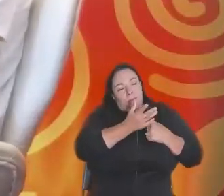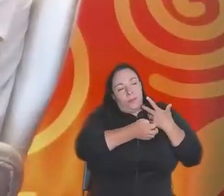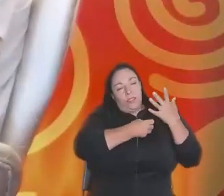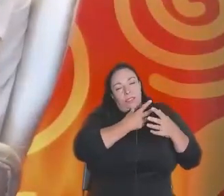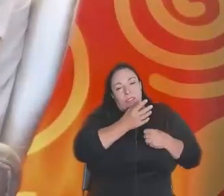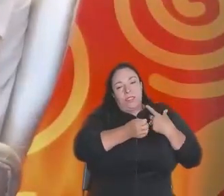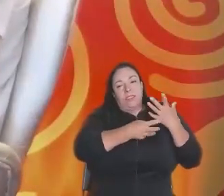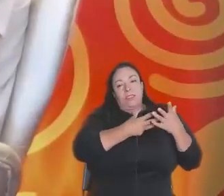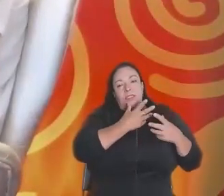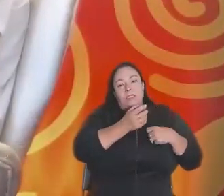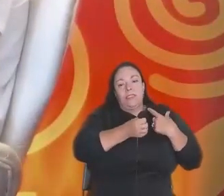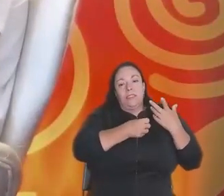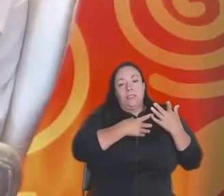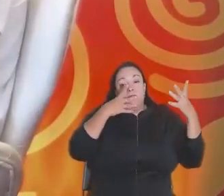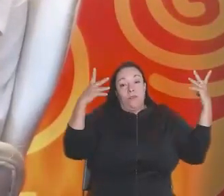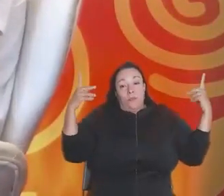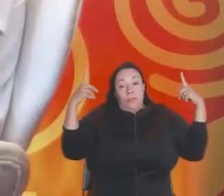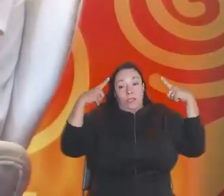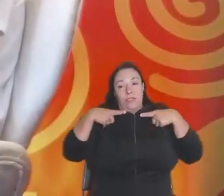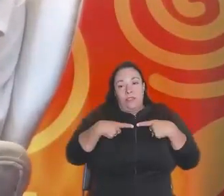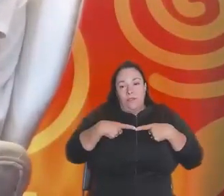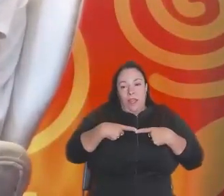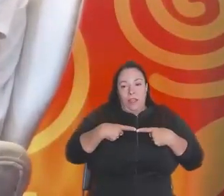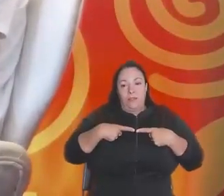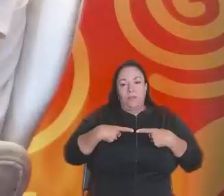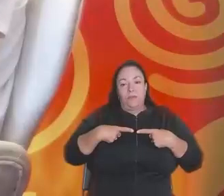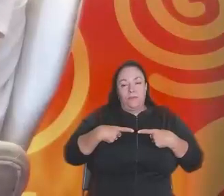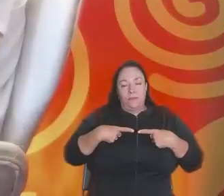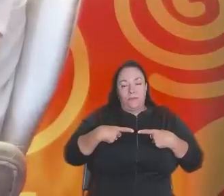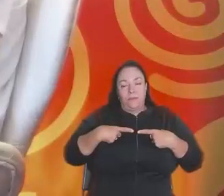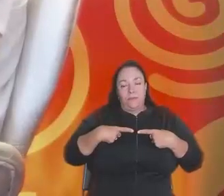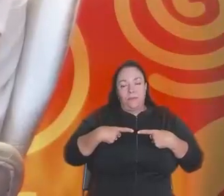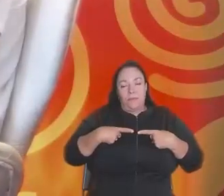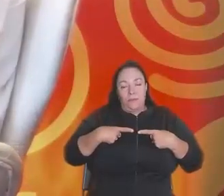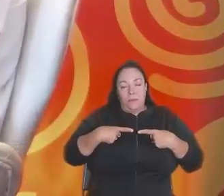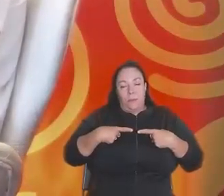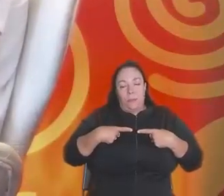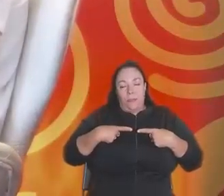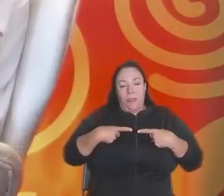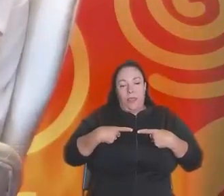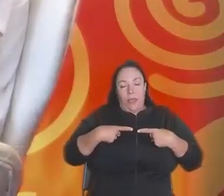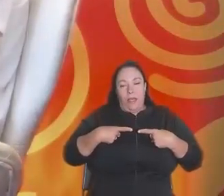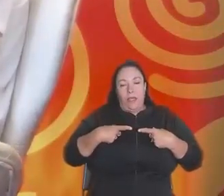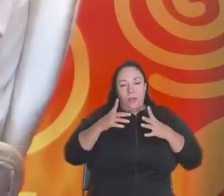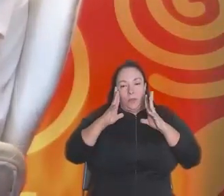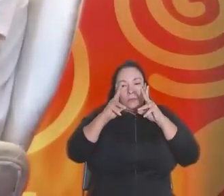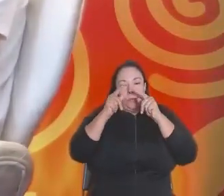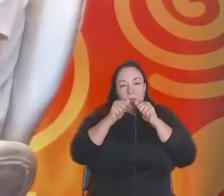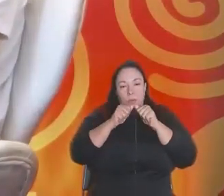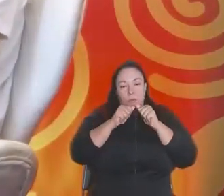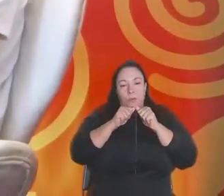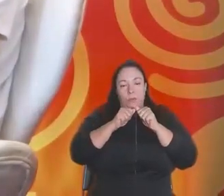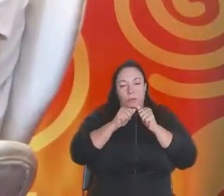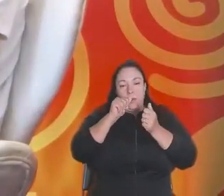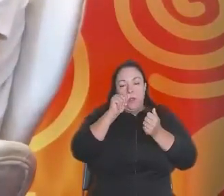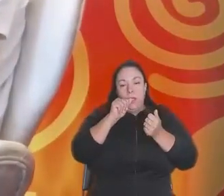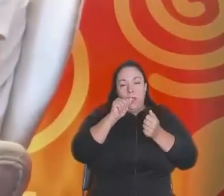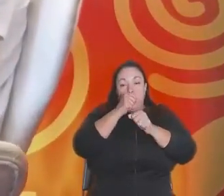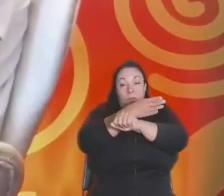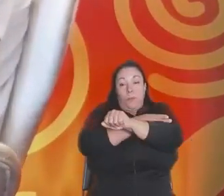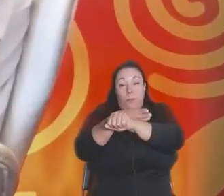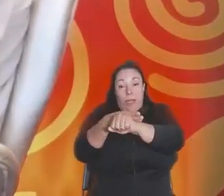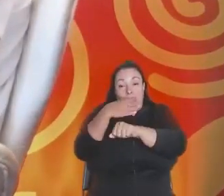assim, foi muito desafiador, né, essa parte de retratar tudo no preto e branco. Mas eu também